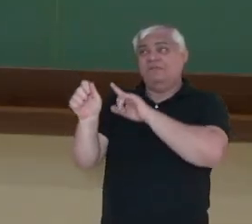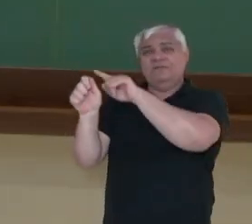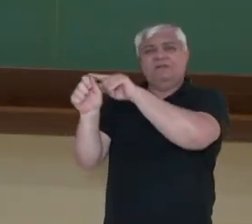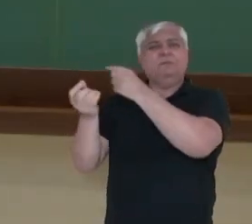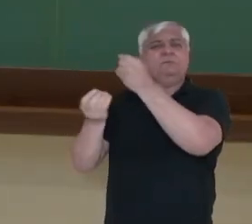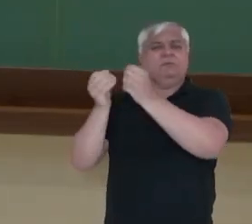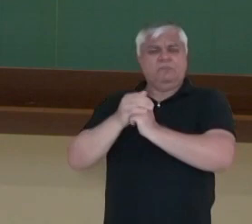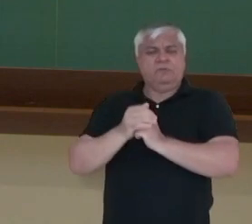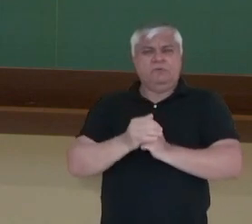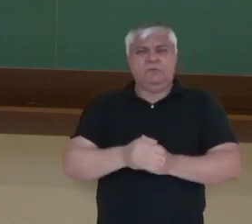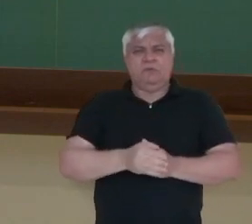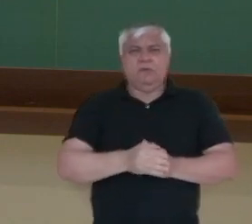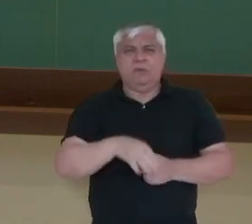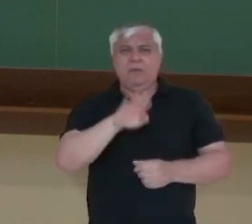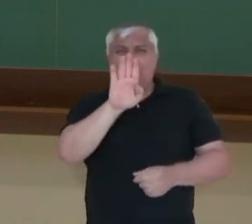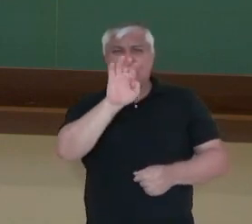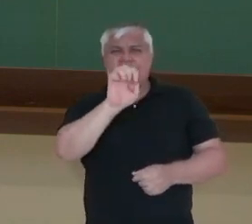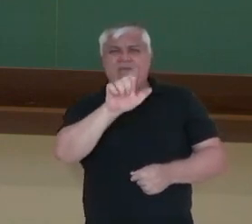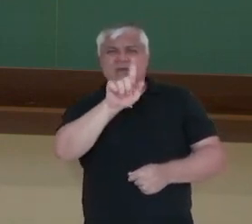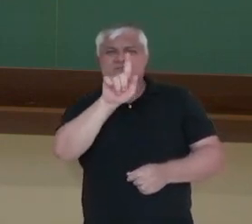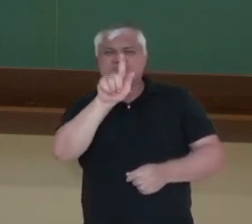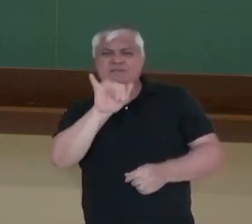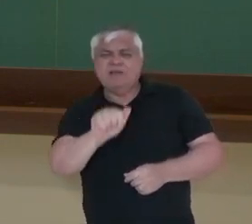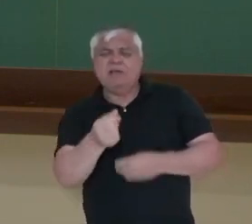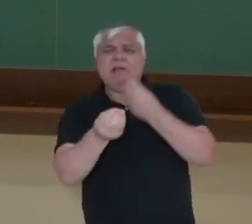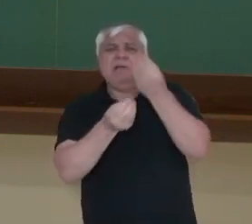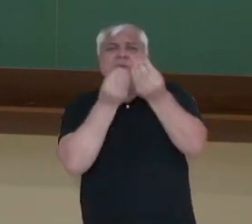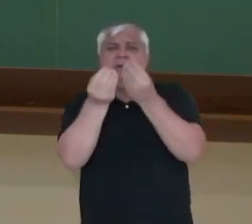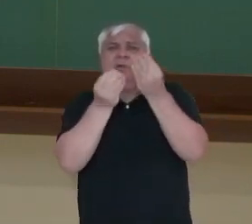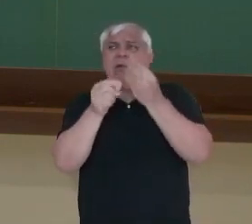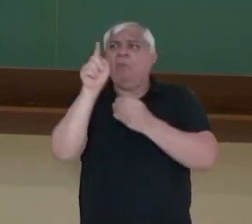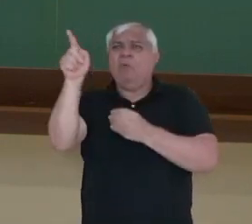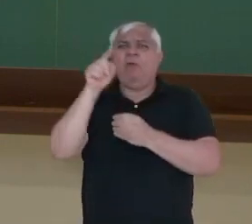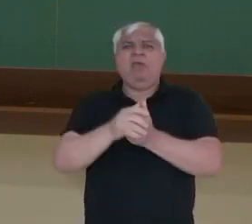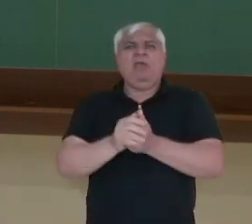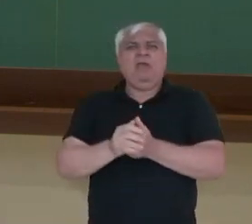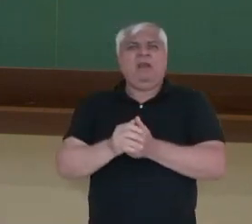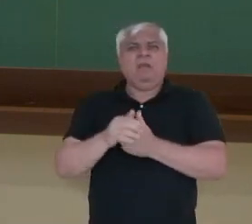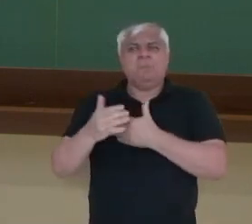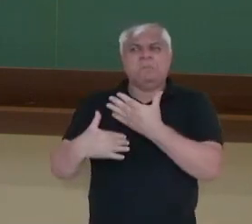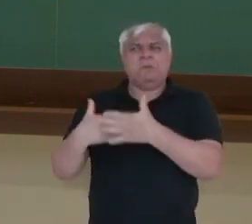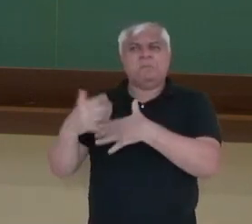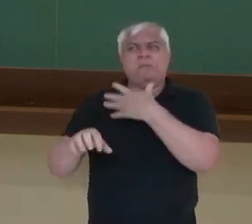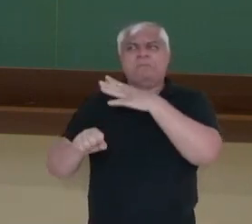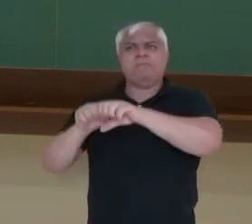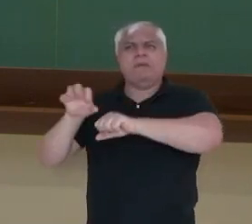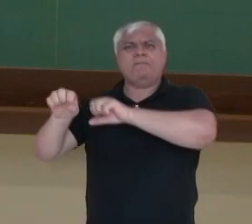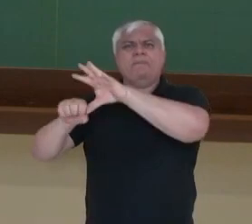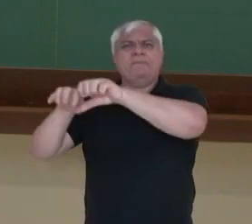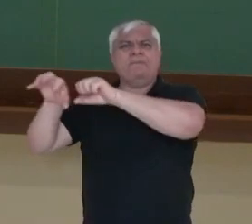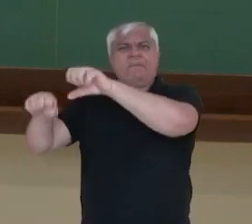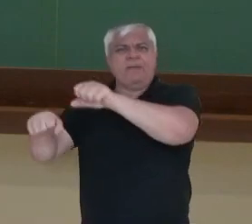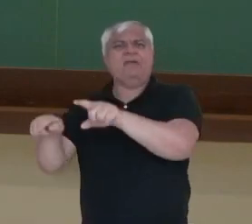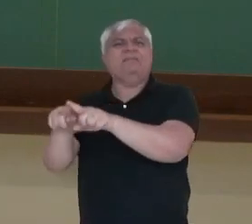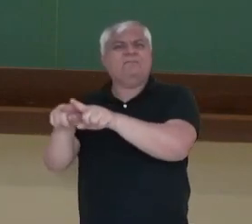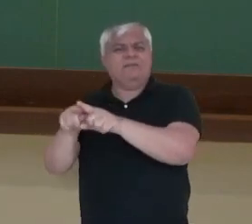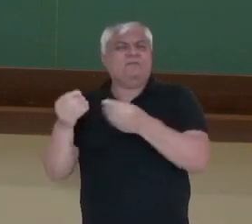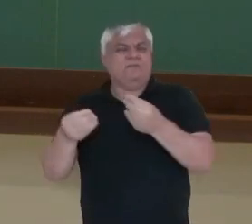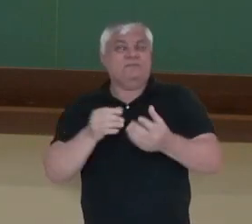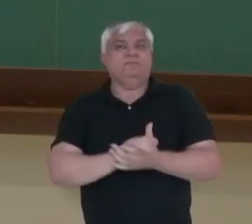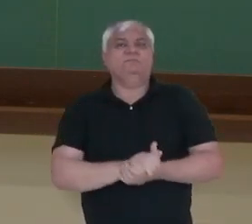a Bélgica, né, como que ela vai ser atuante dentro desse processo de imperialismo e